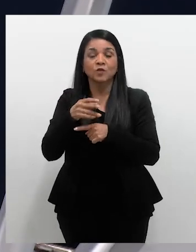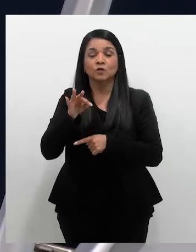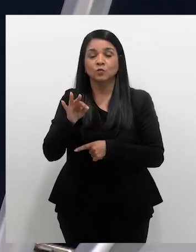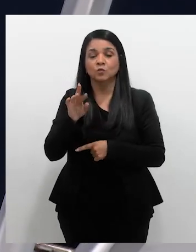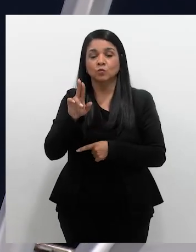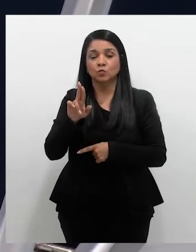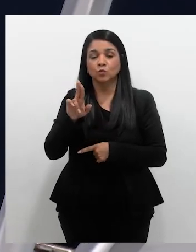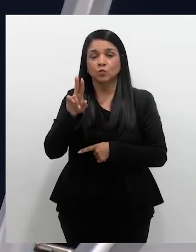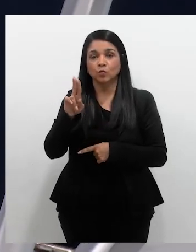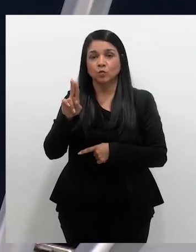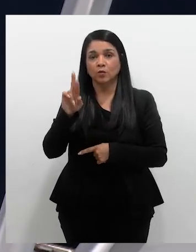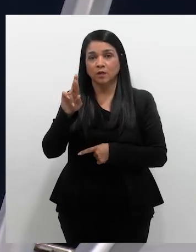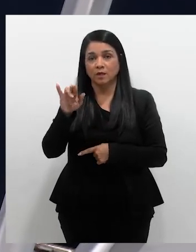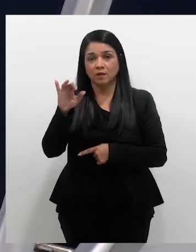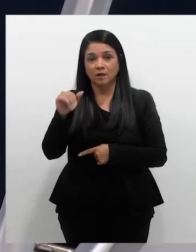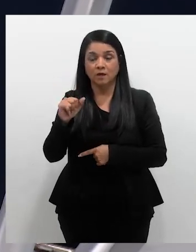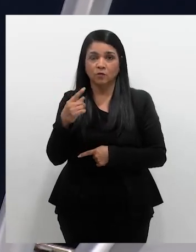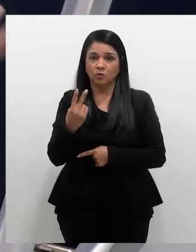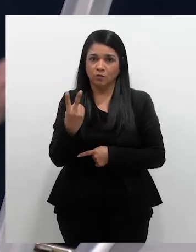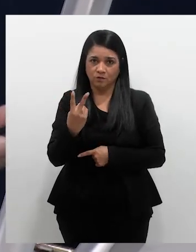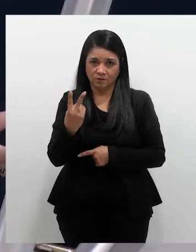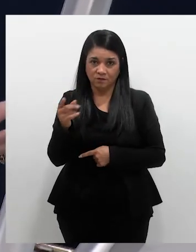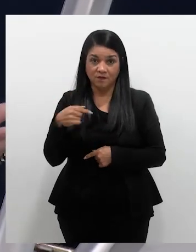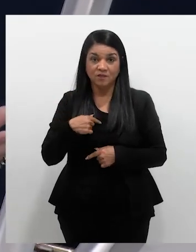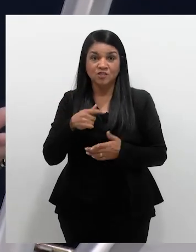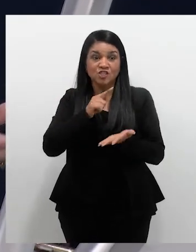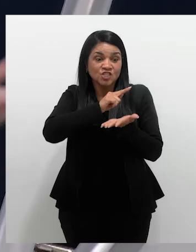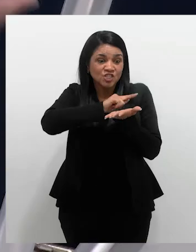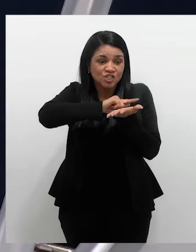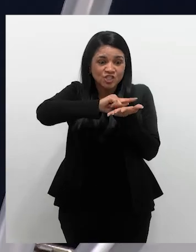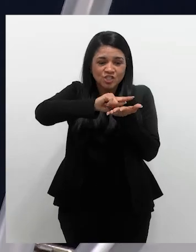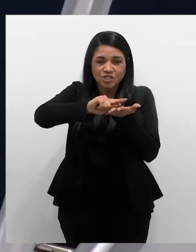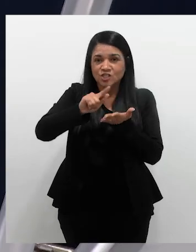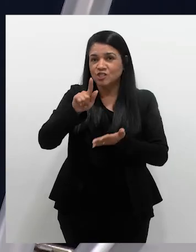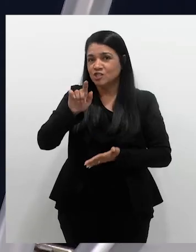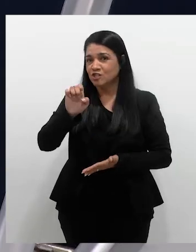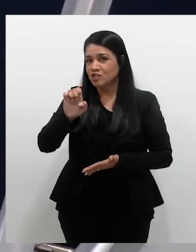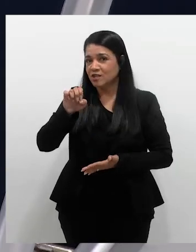Torrica 2. A gente não pode perder a fé. Gênesis